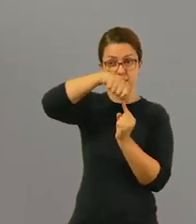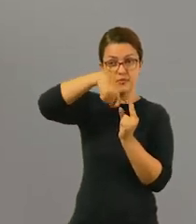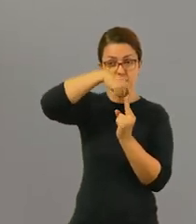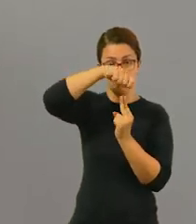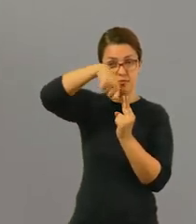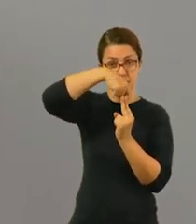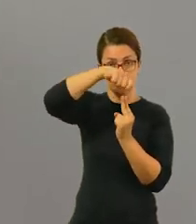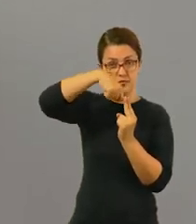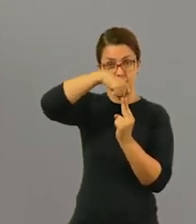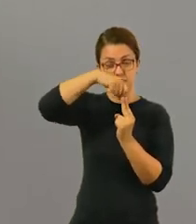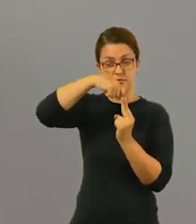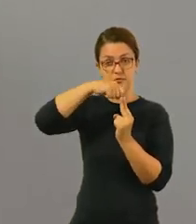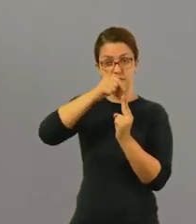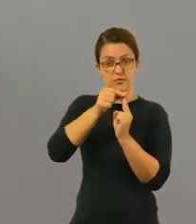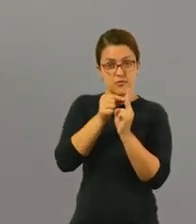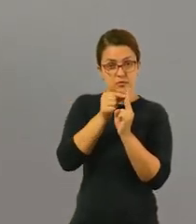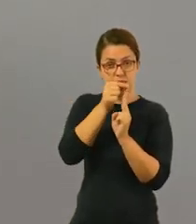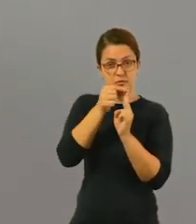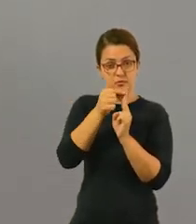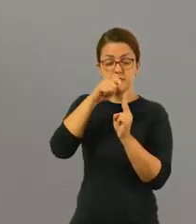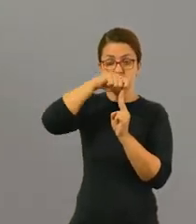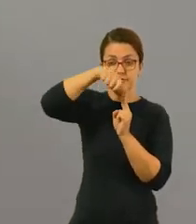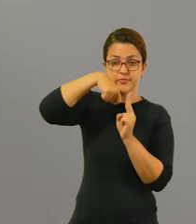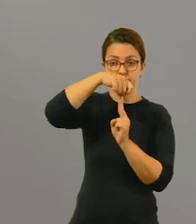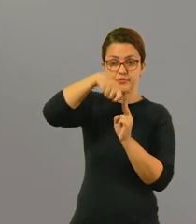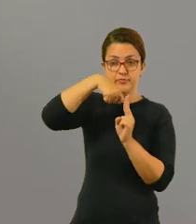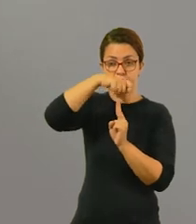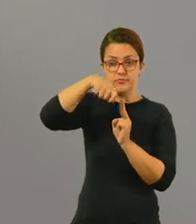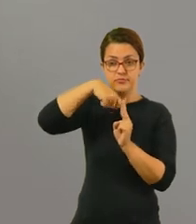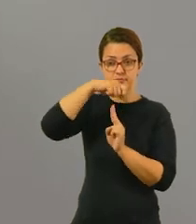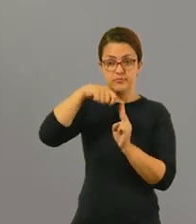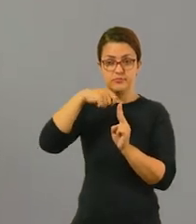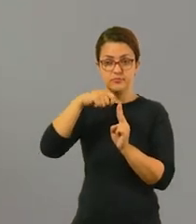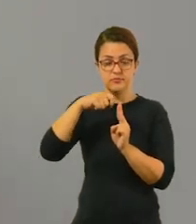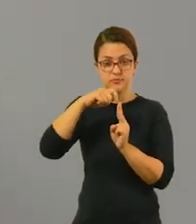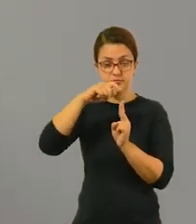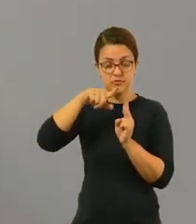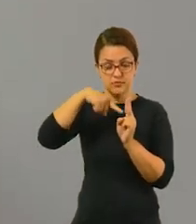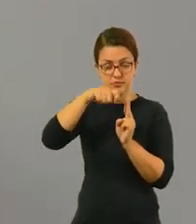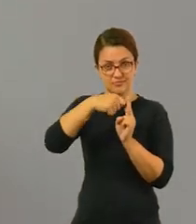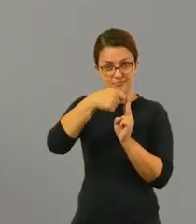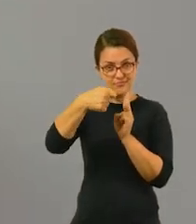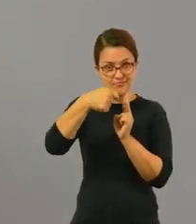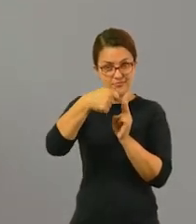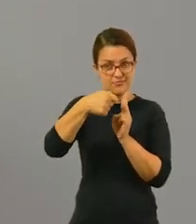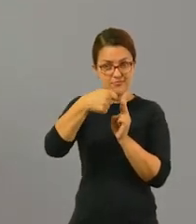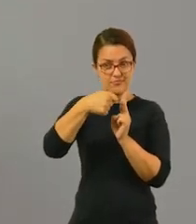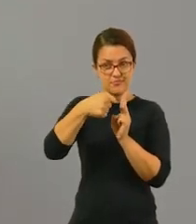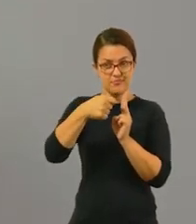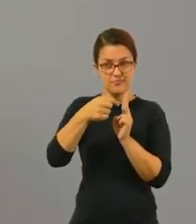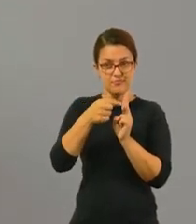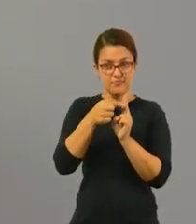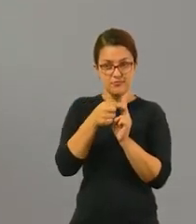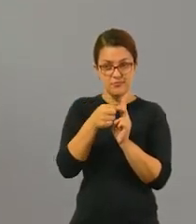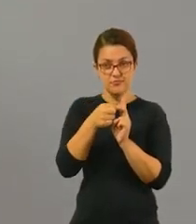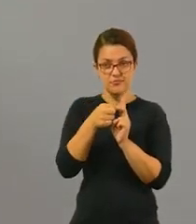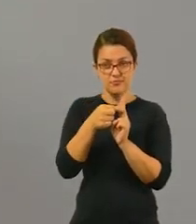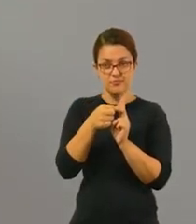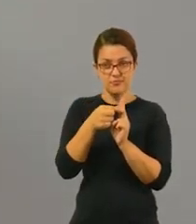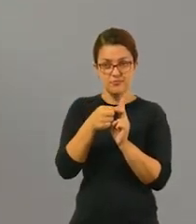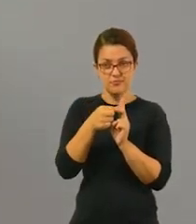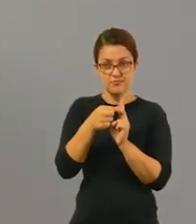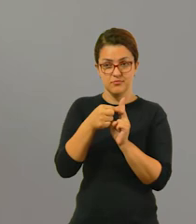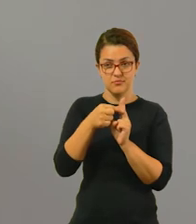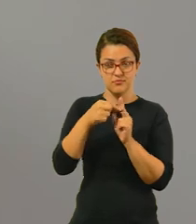as duas e quando vou acertar, dei o nozinho, vou pegar no meio e vou